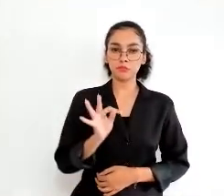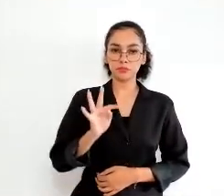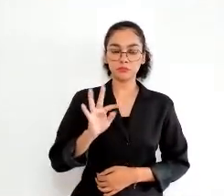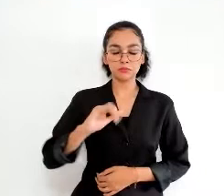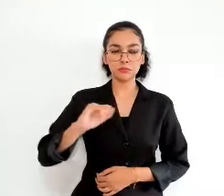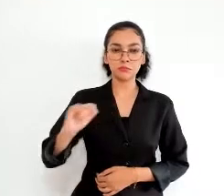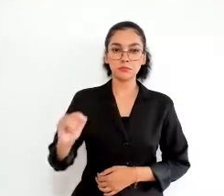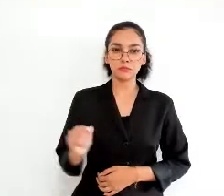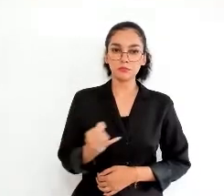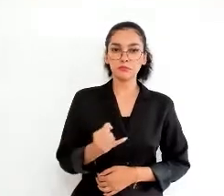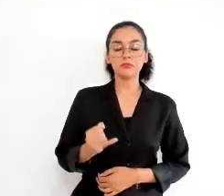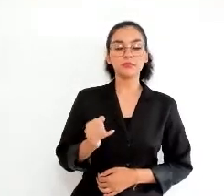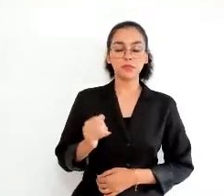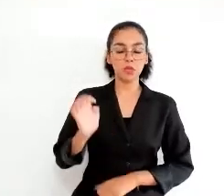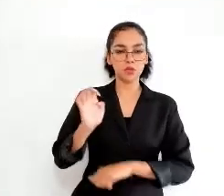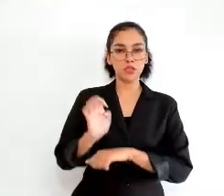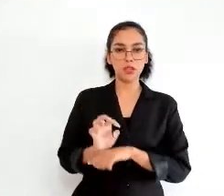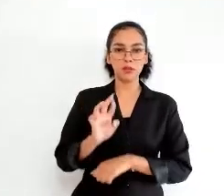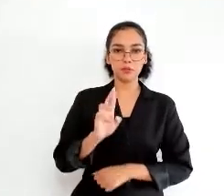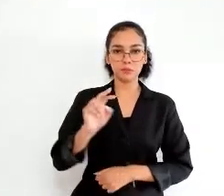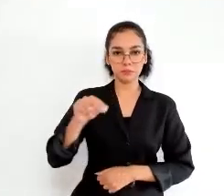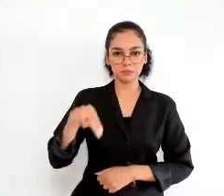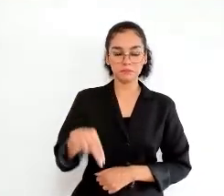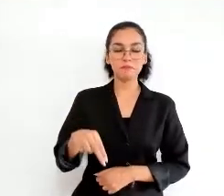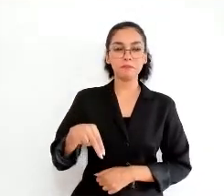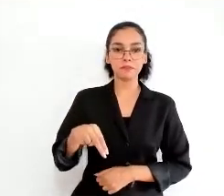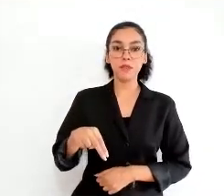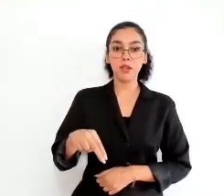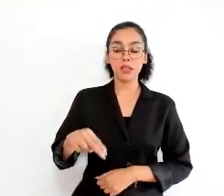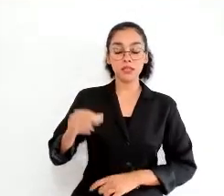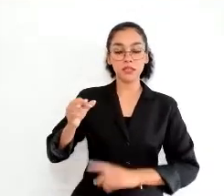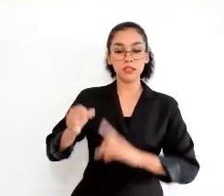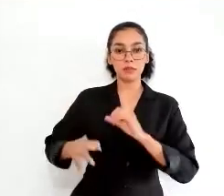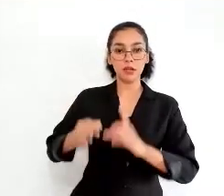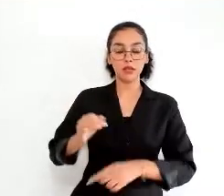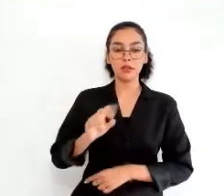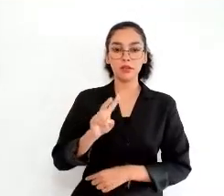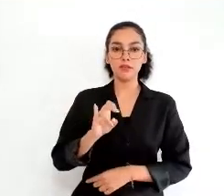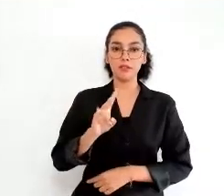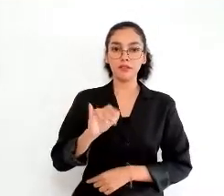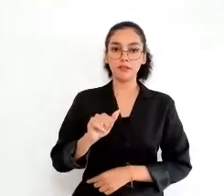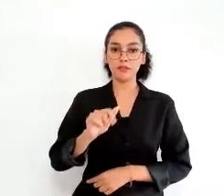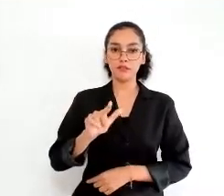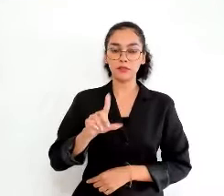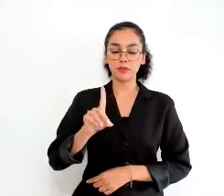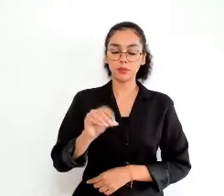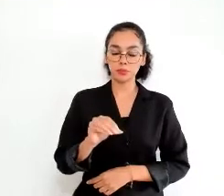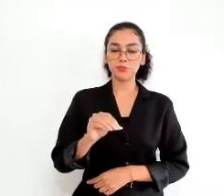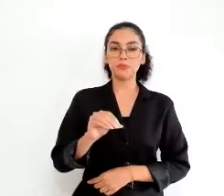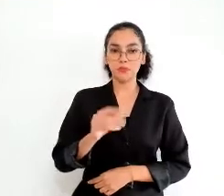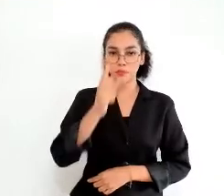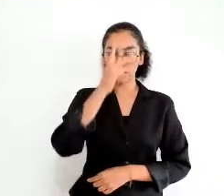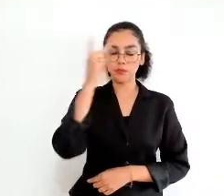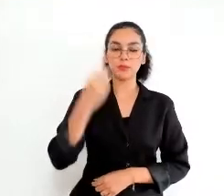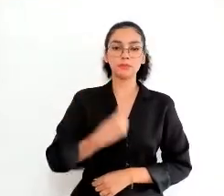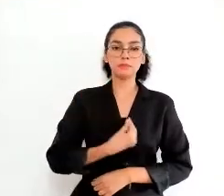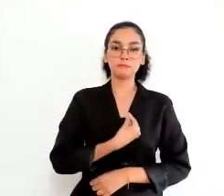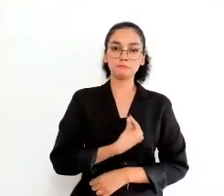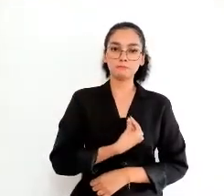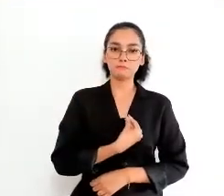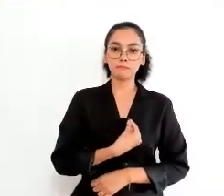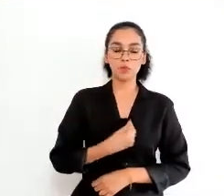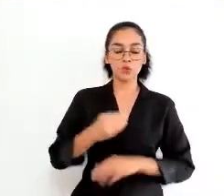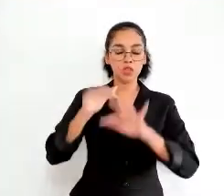do Norte, desembargador Vivaldo Pinheiro, os membros do Tribunal Pleno e a Procuradora-Geral